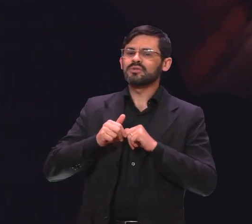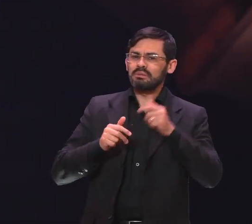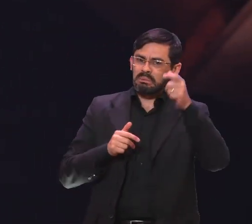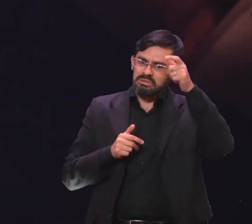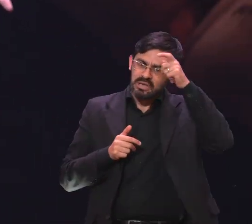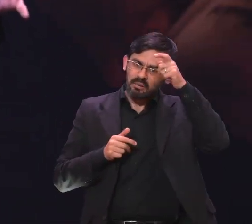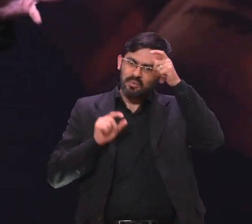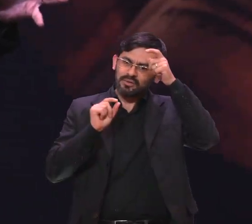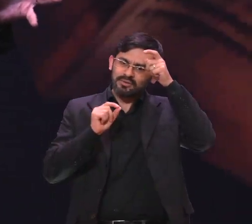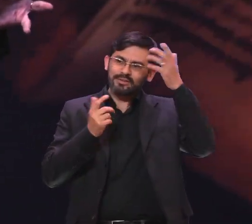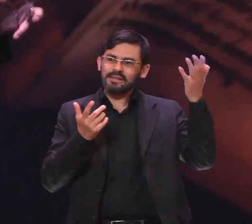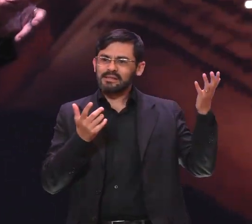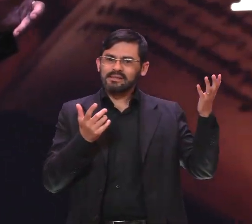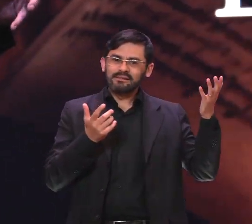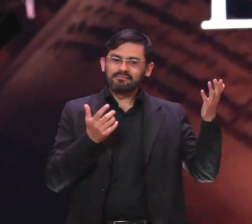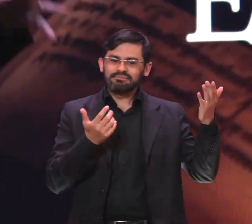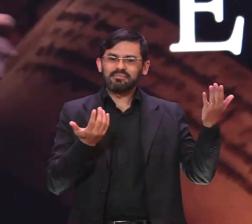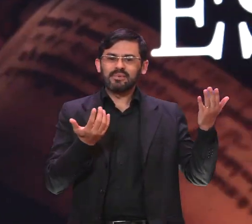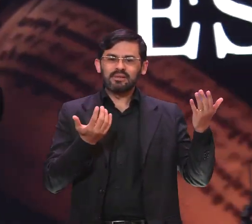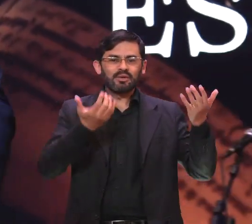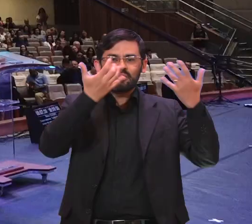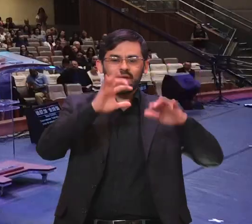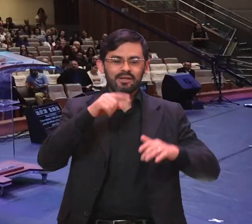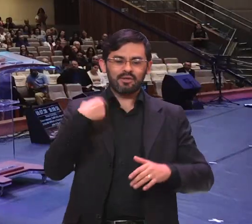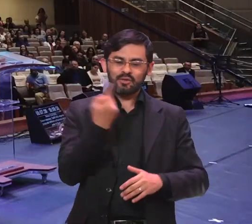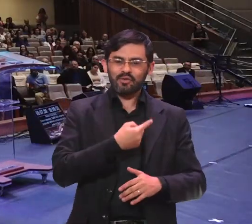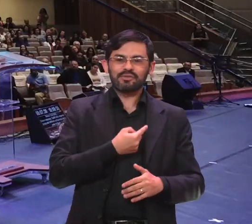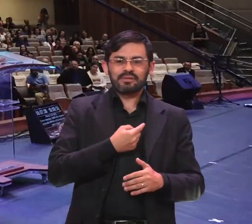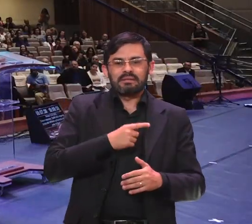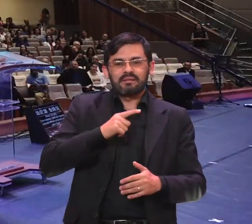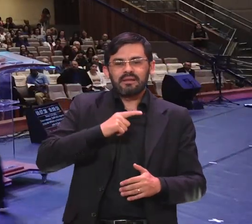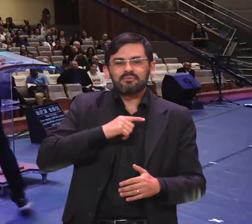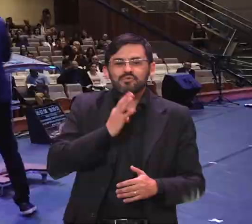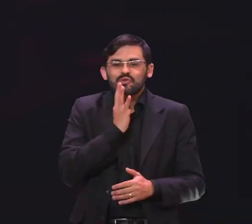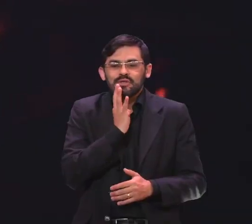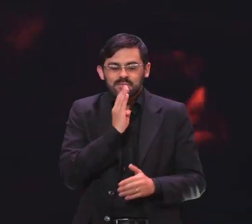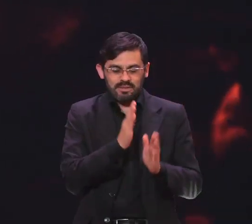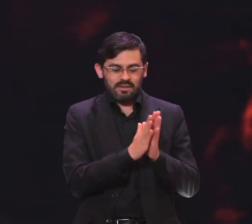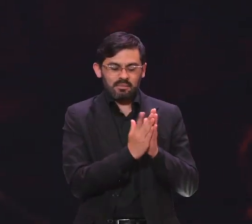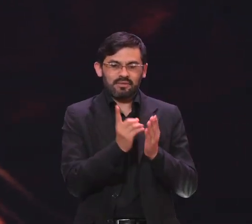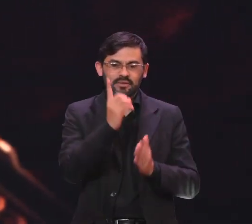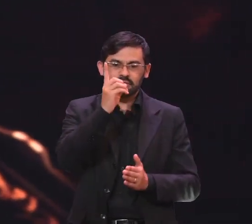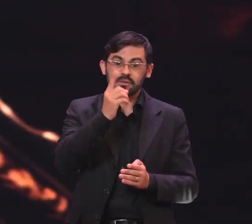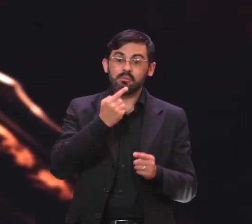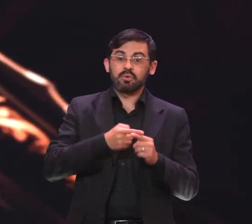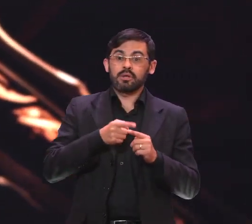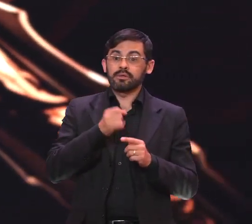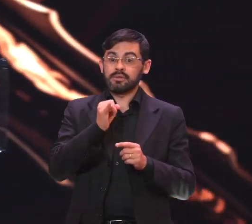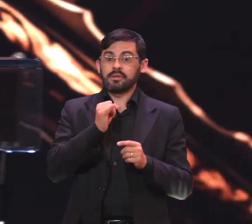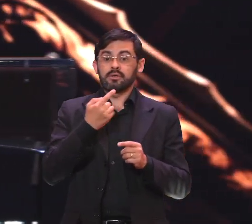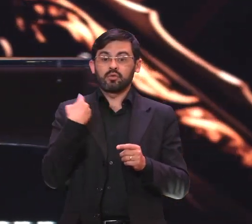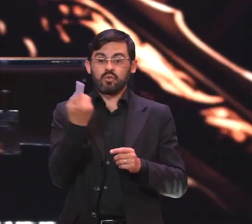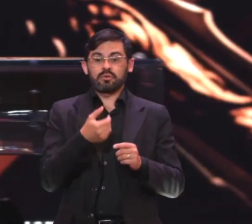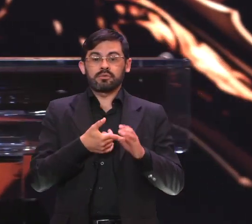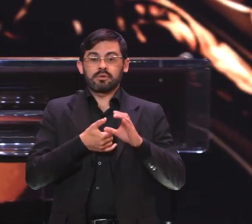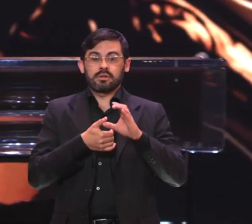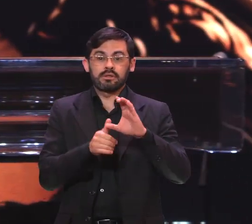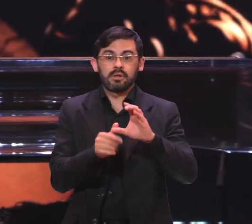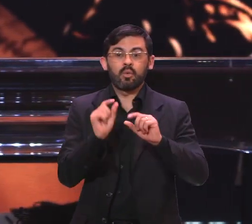nos impedir de termos acesso às Escrituras. Porque o crente que conhece a palavra de Deus,